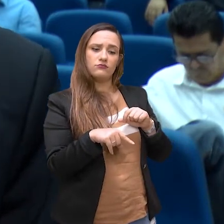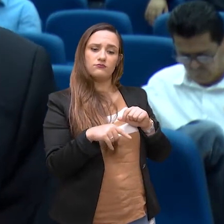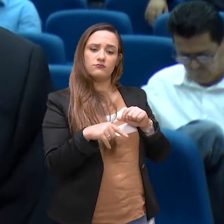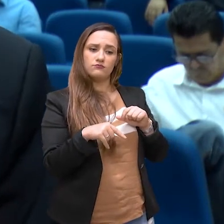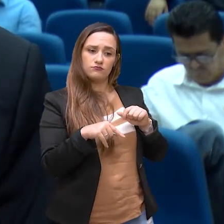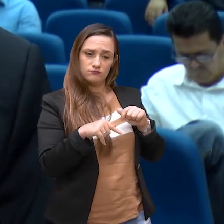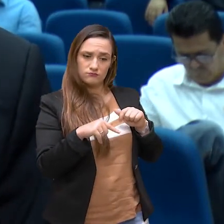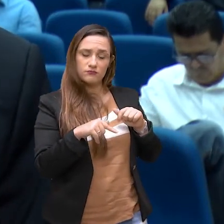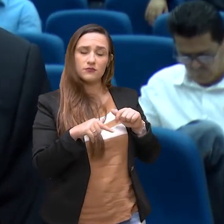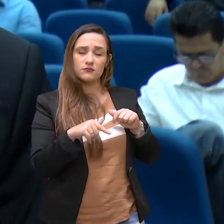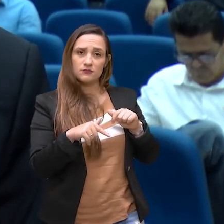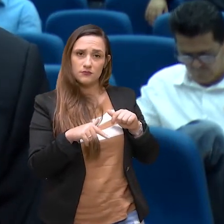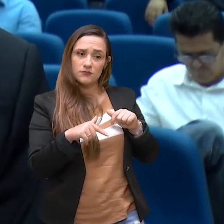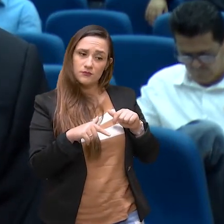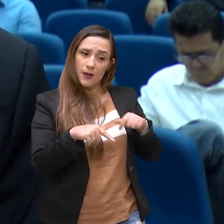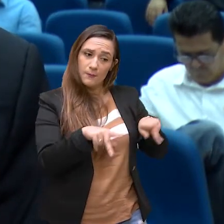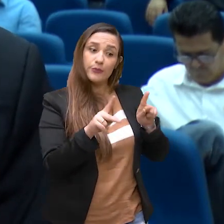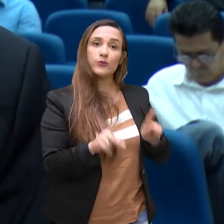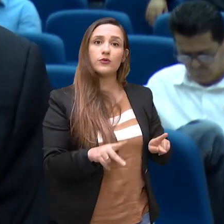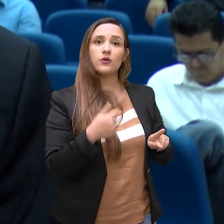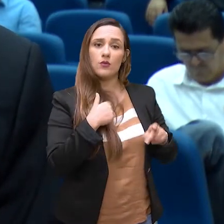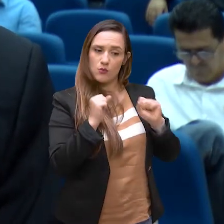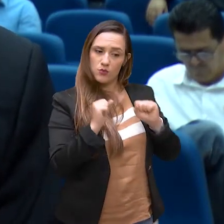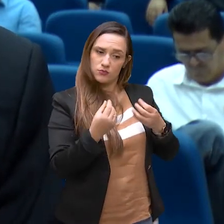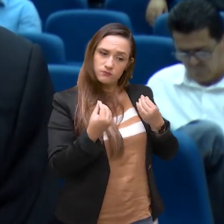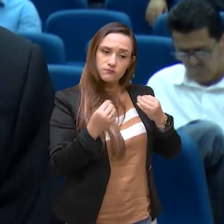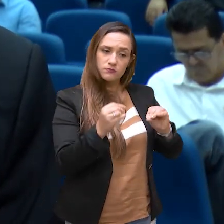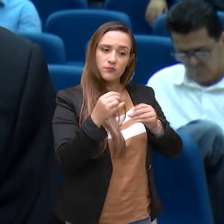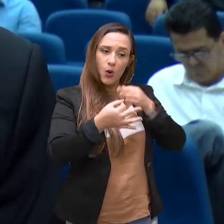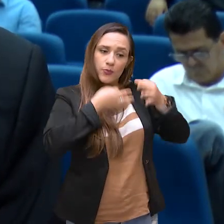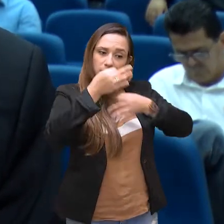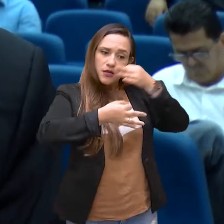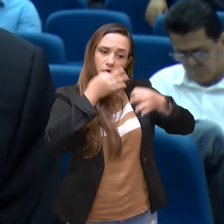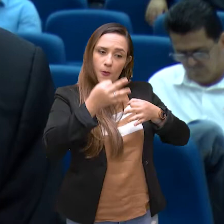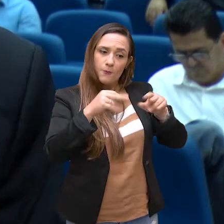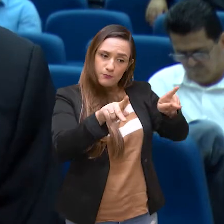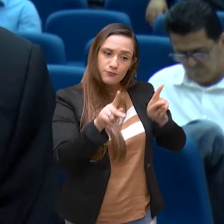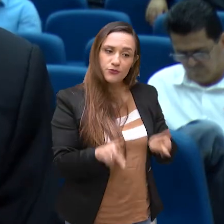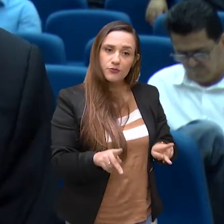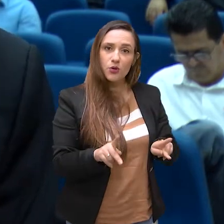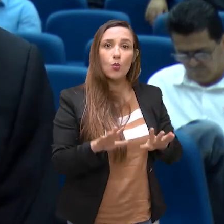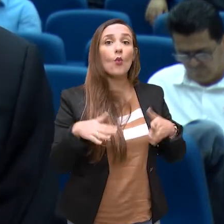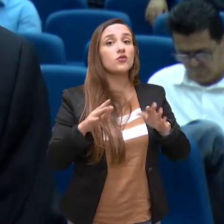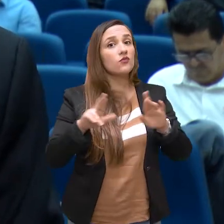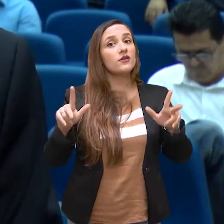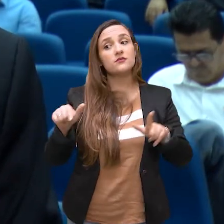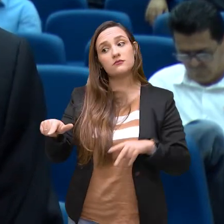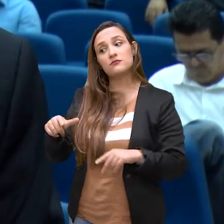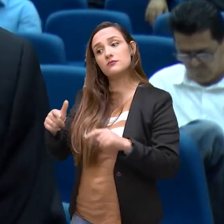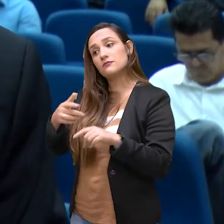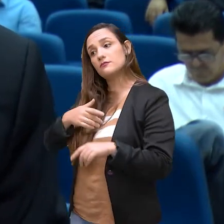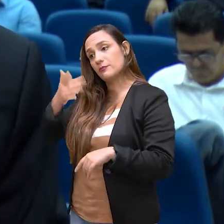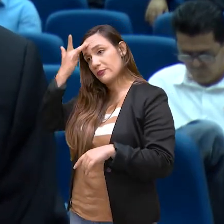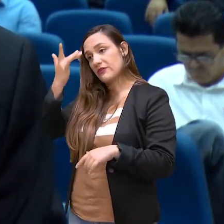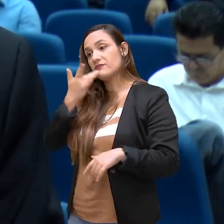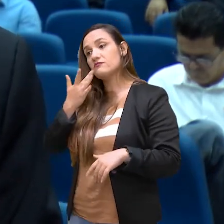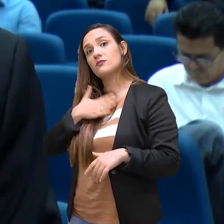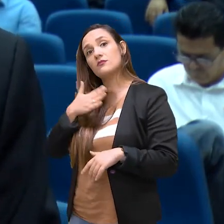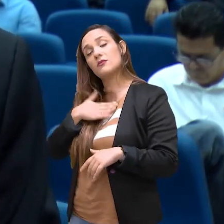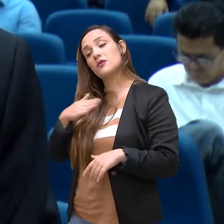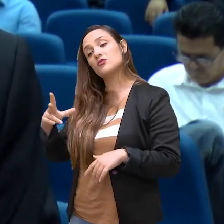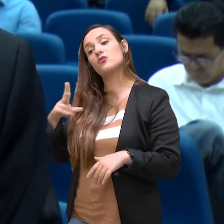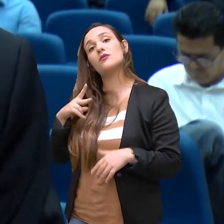atuam nesse campo, na sua área pública, né, e suas manifestações públicas, do seu perfil privado. No